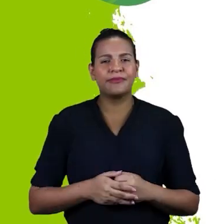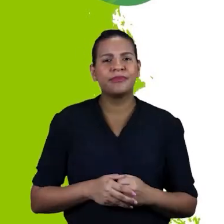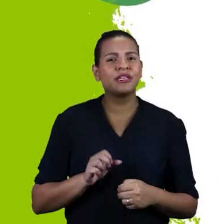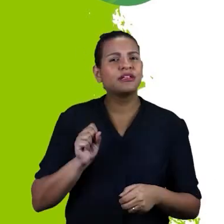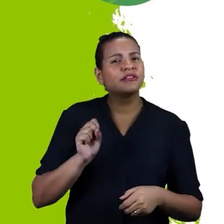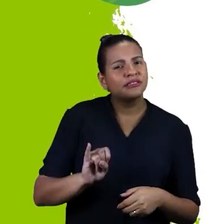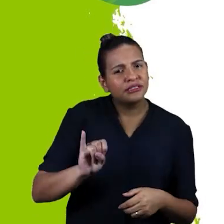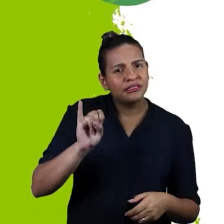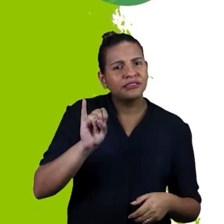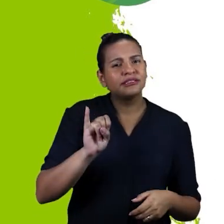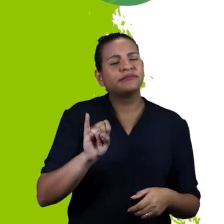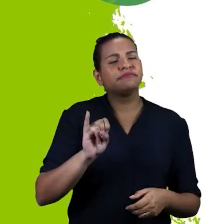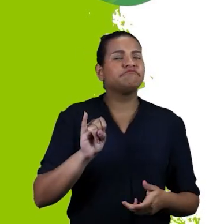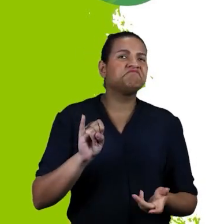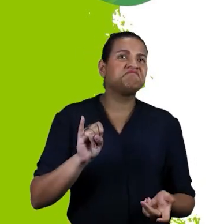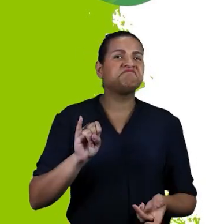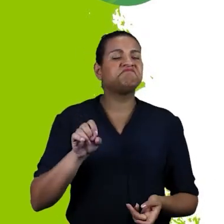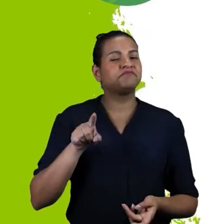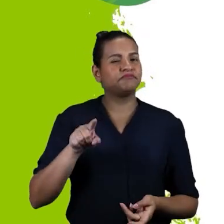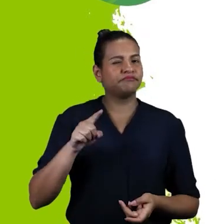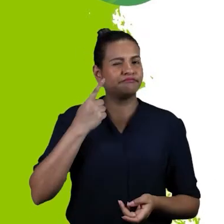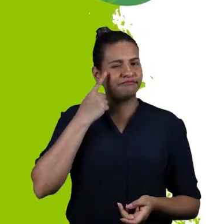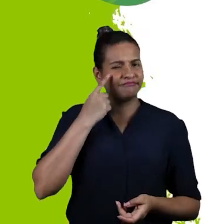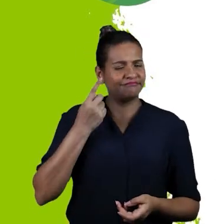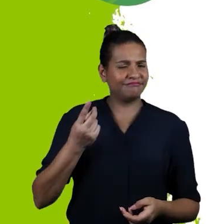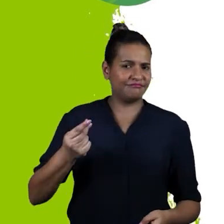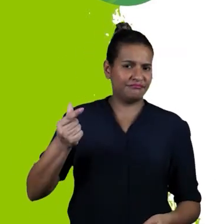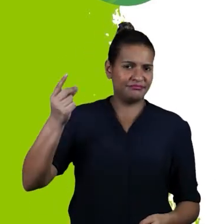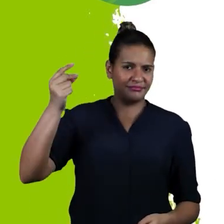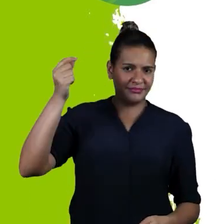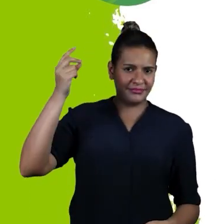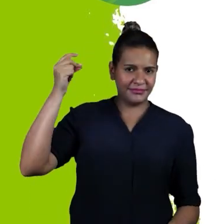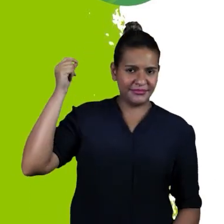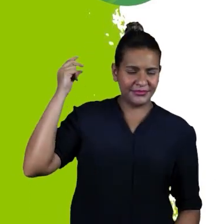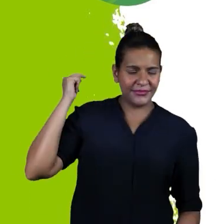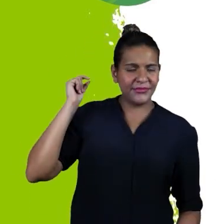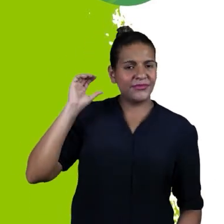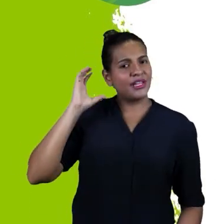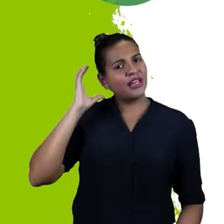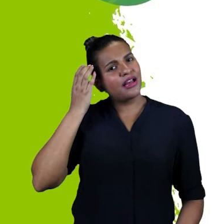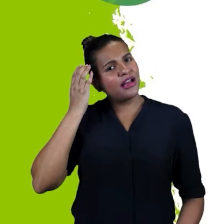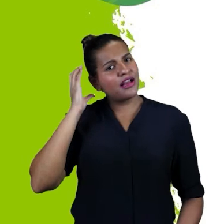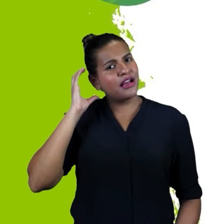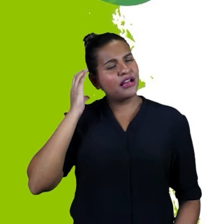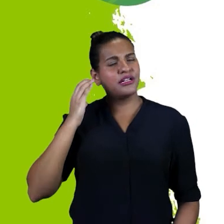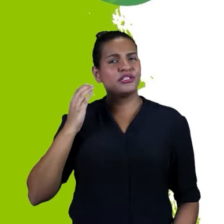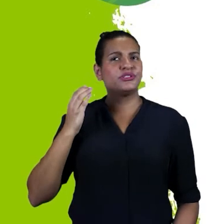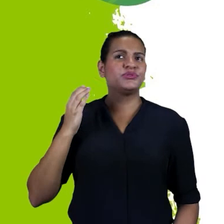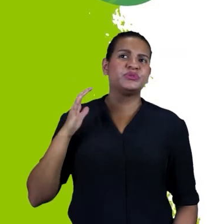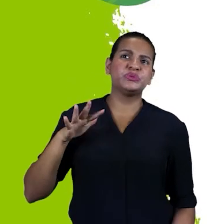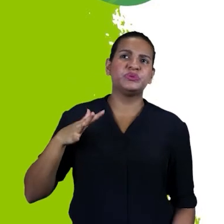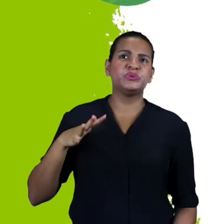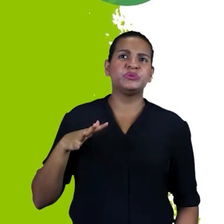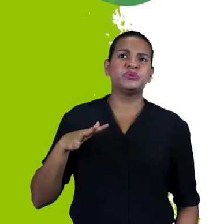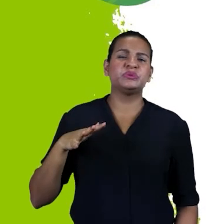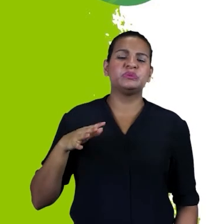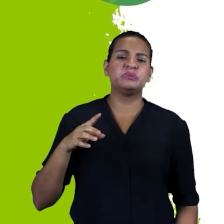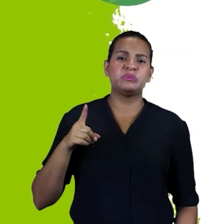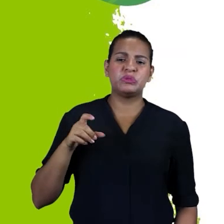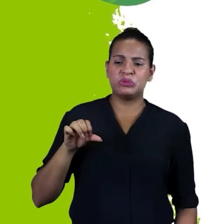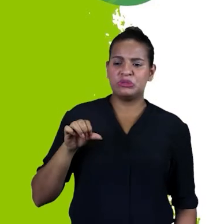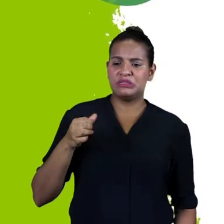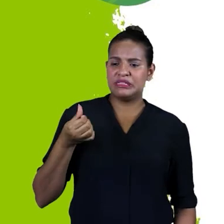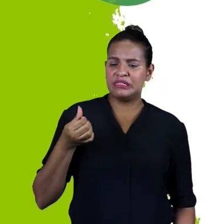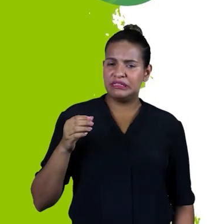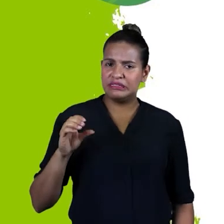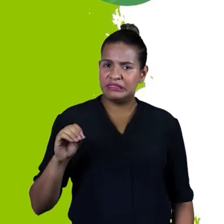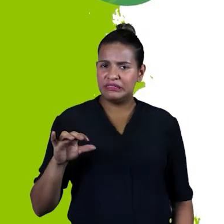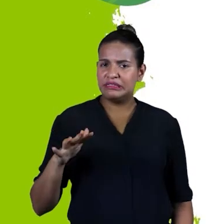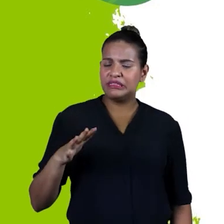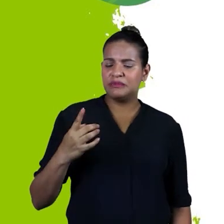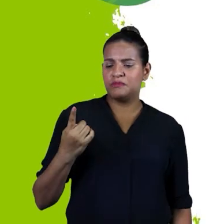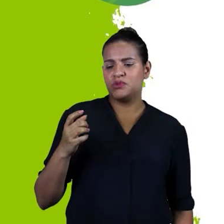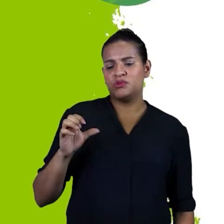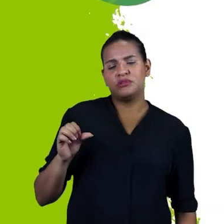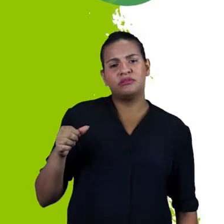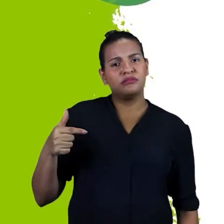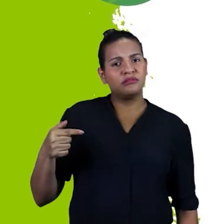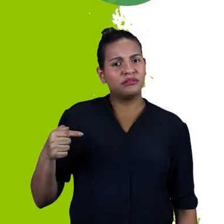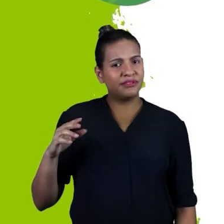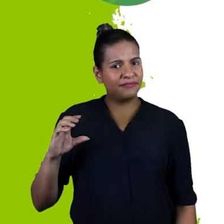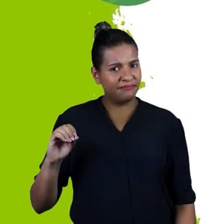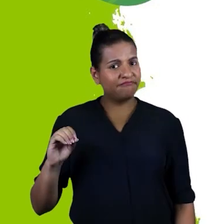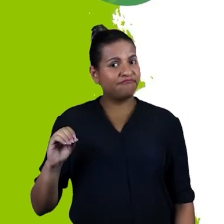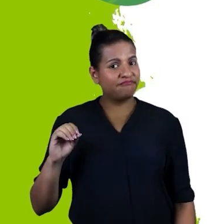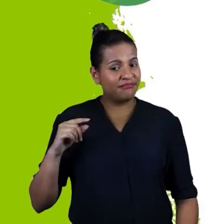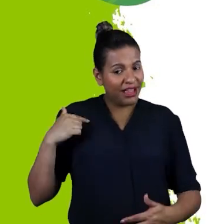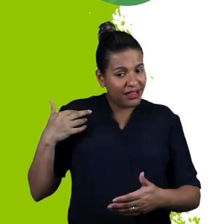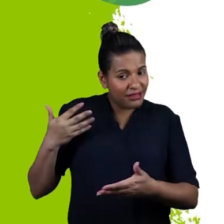você pega a rádio desde lá do que ela foi desenvolvida, principalmente nos anos 60, 70 até hoje,